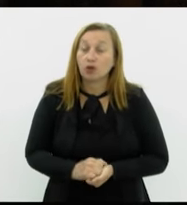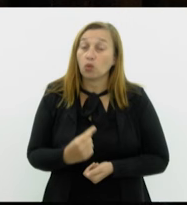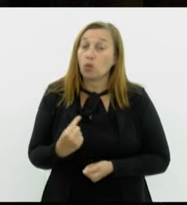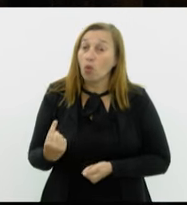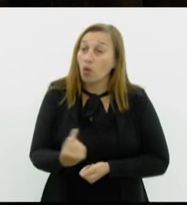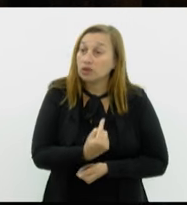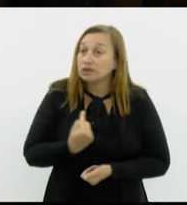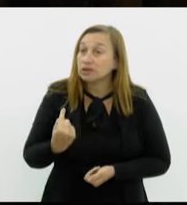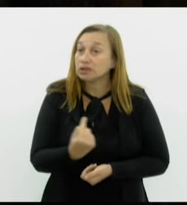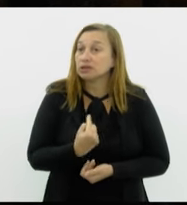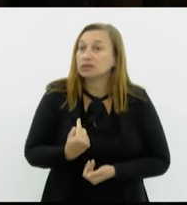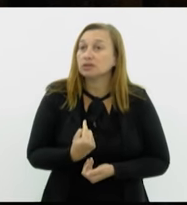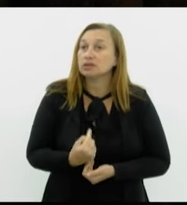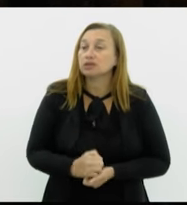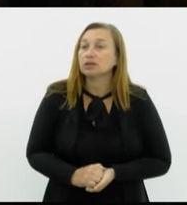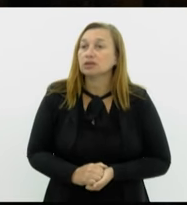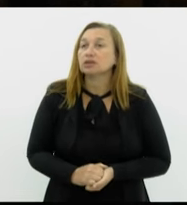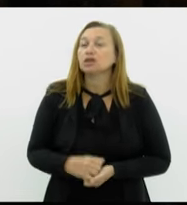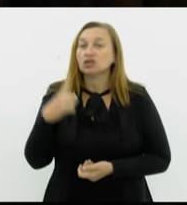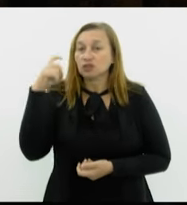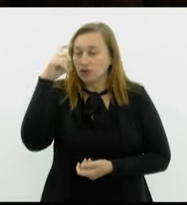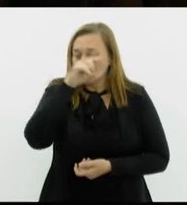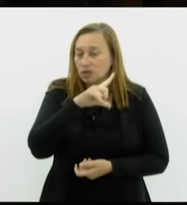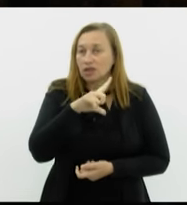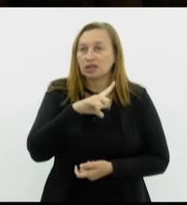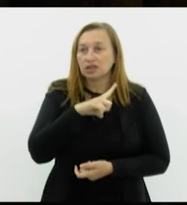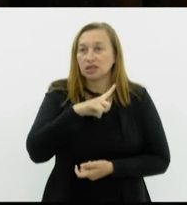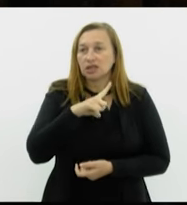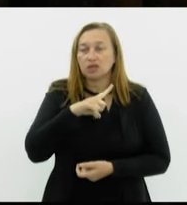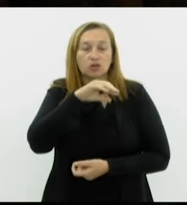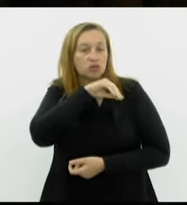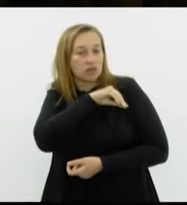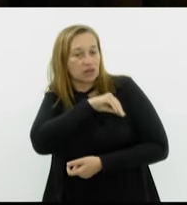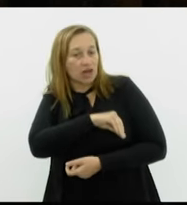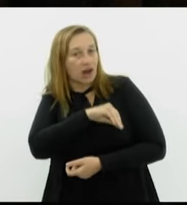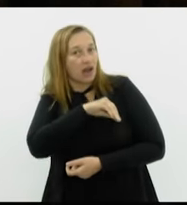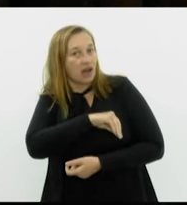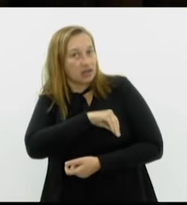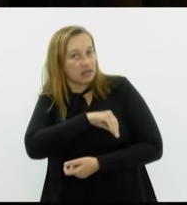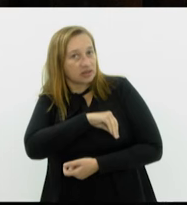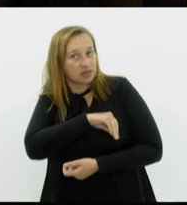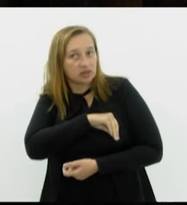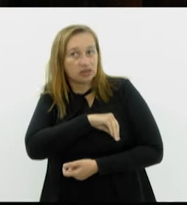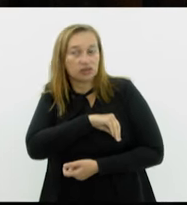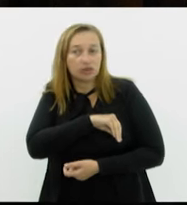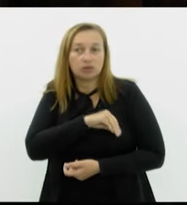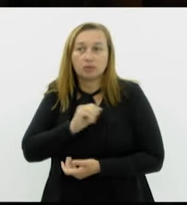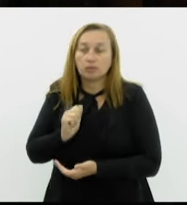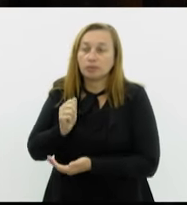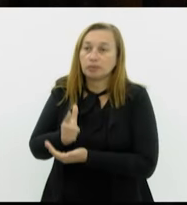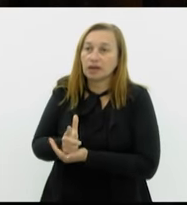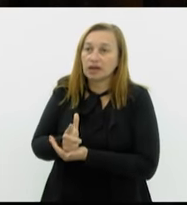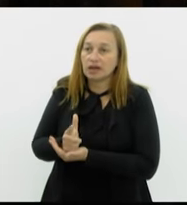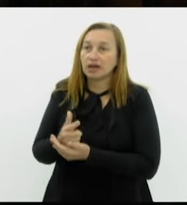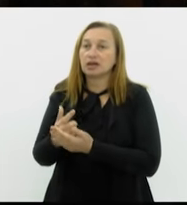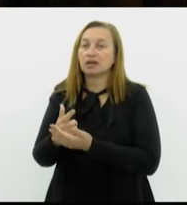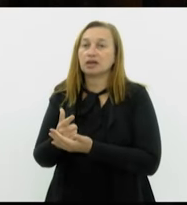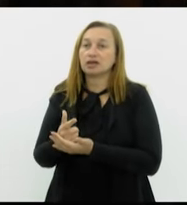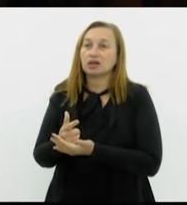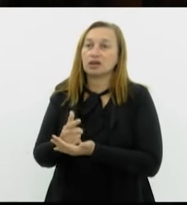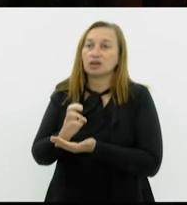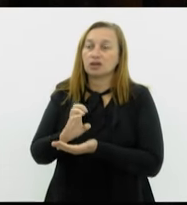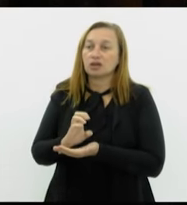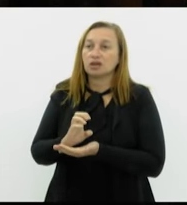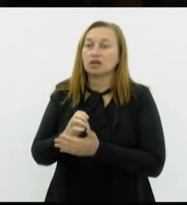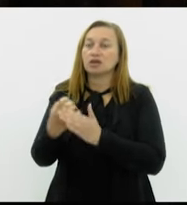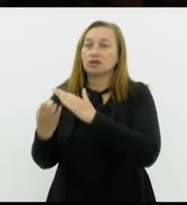nós teríamos dificuldade com salários, com fornecedores, já no final